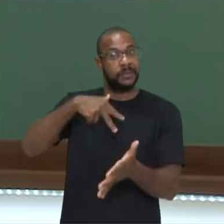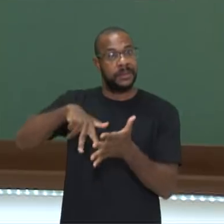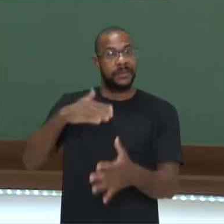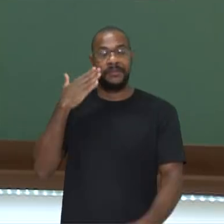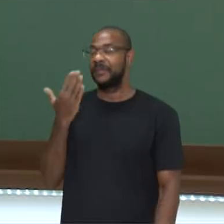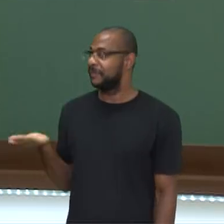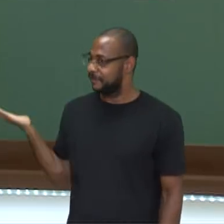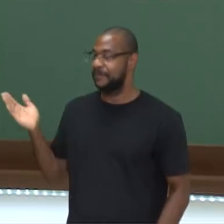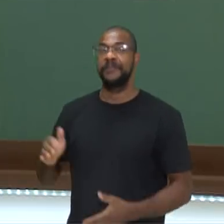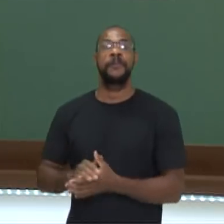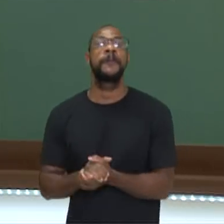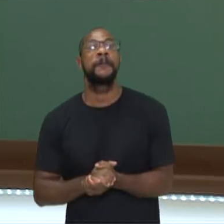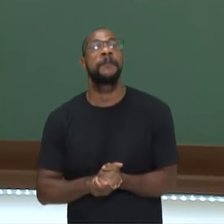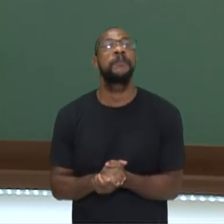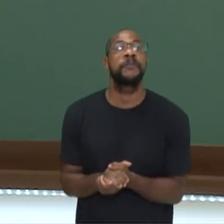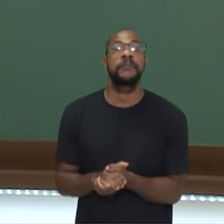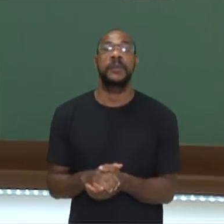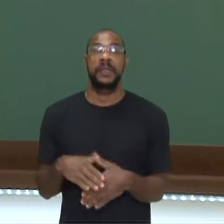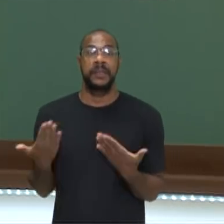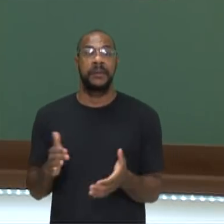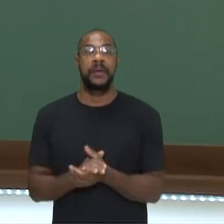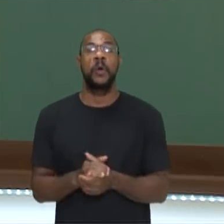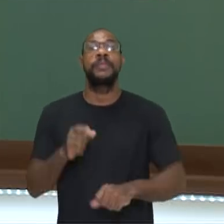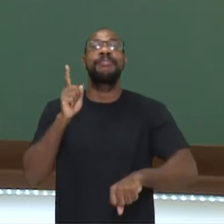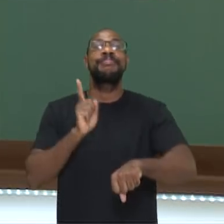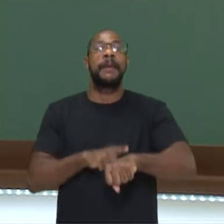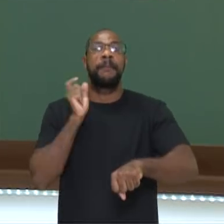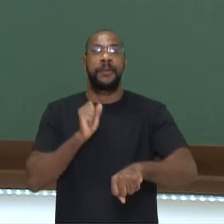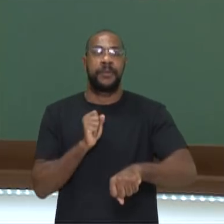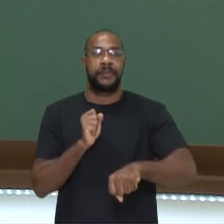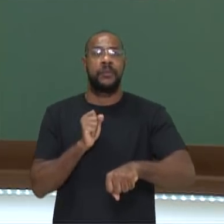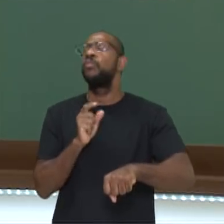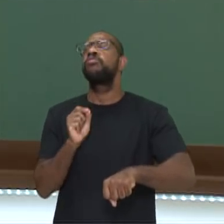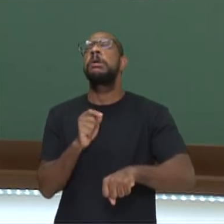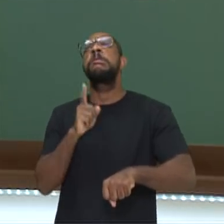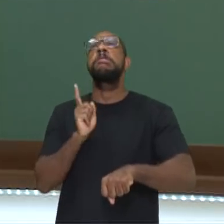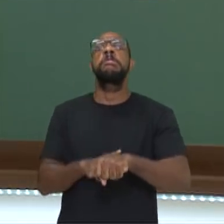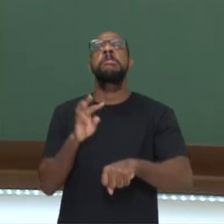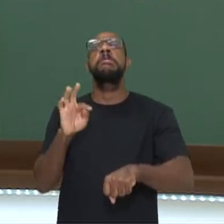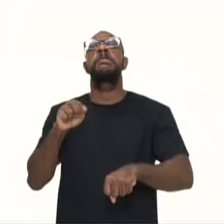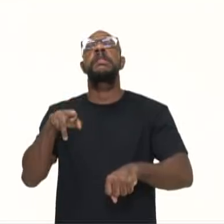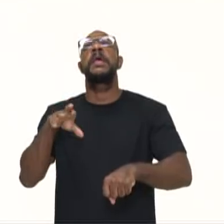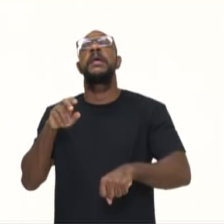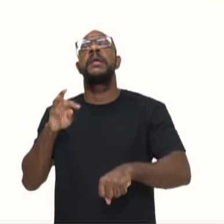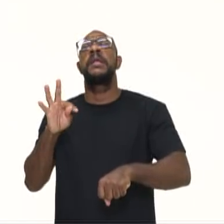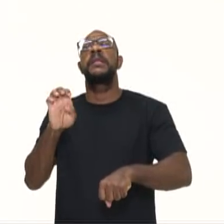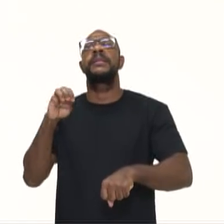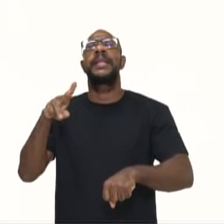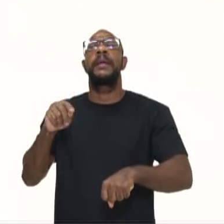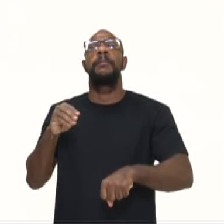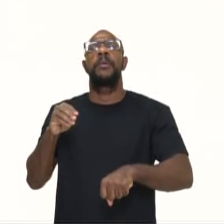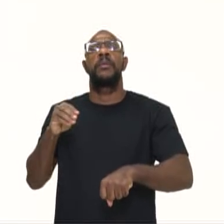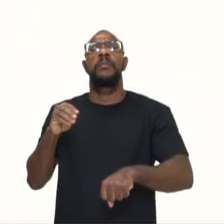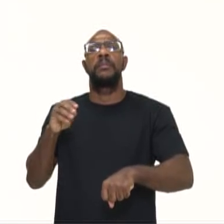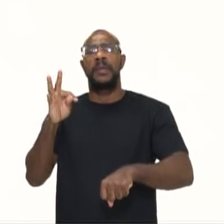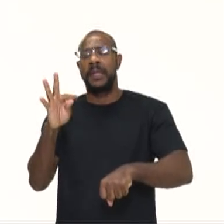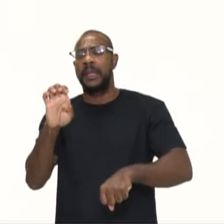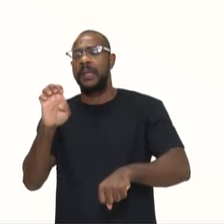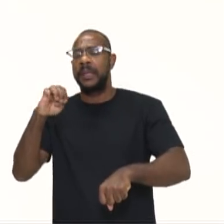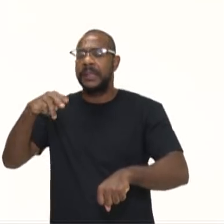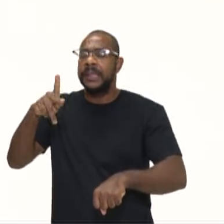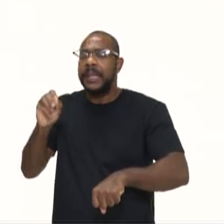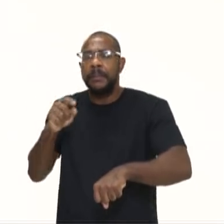mais? Então, vamos começar falando do tempo. O que é o tempo na dança? Então, o tempo